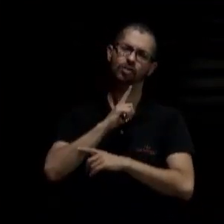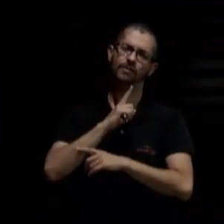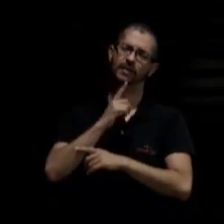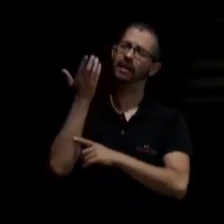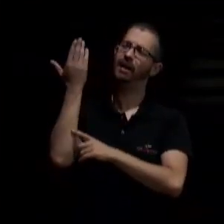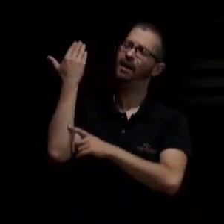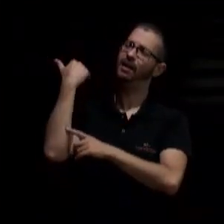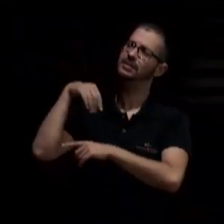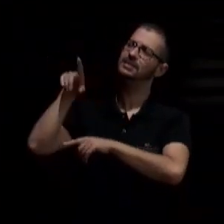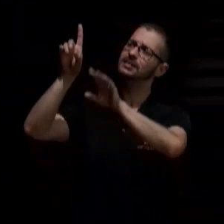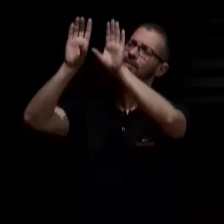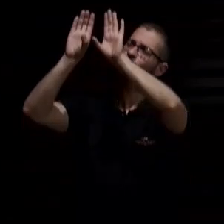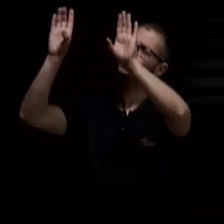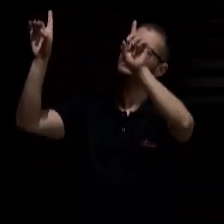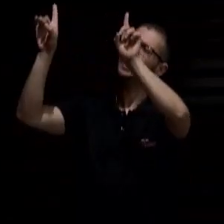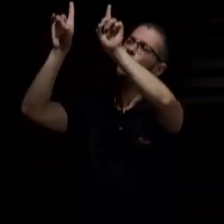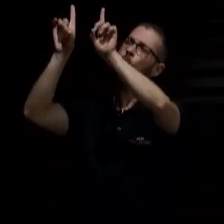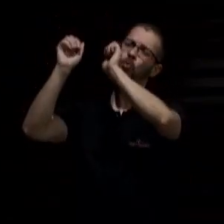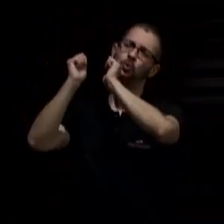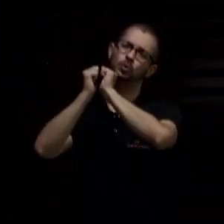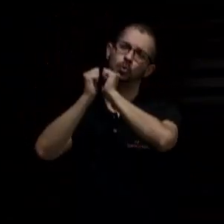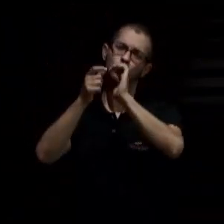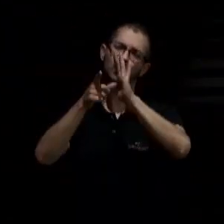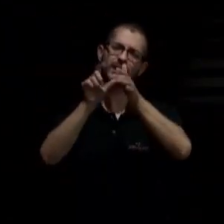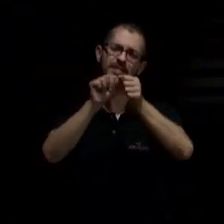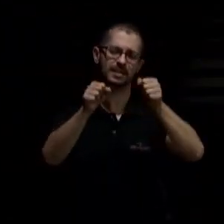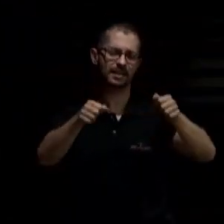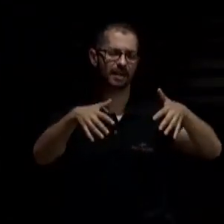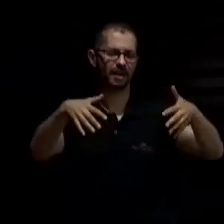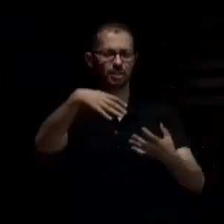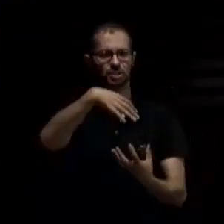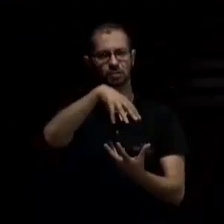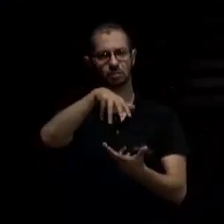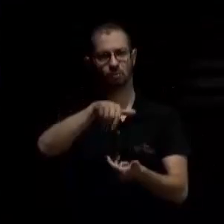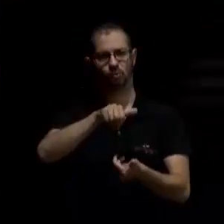contigo, antes que houvesse mundo.